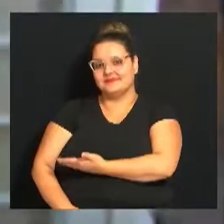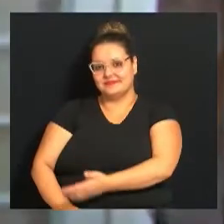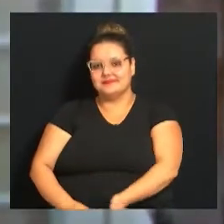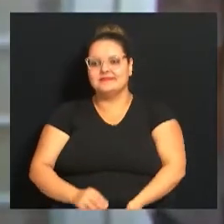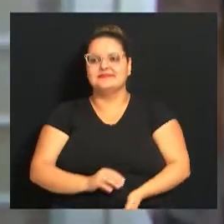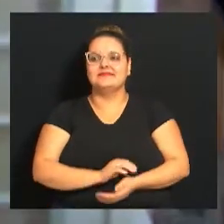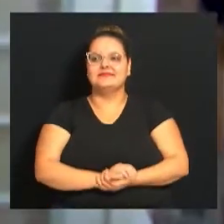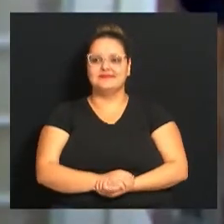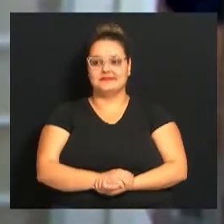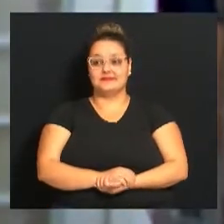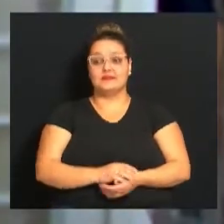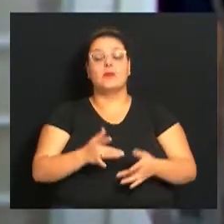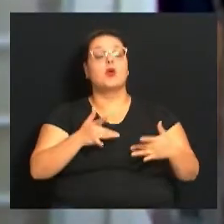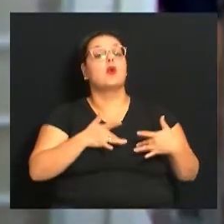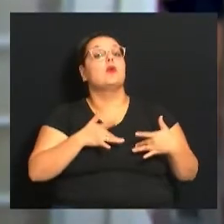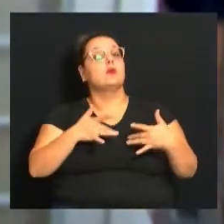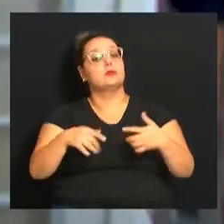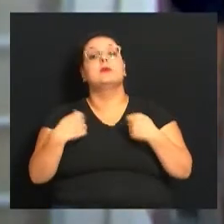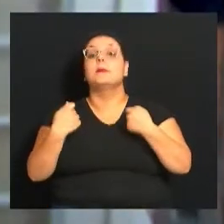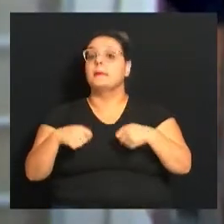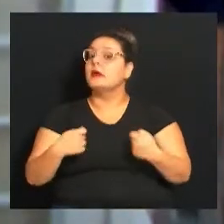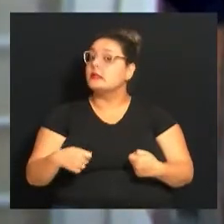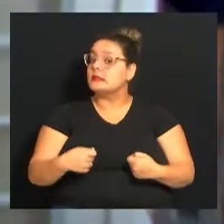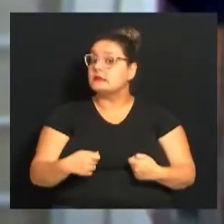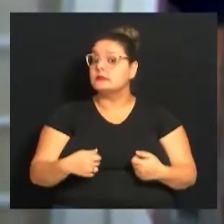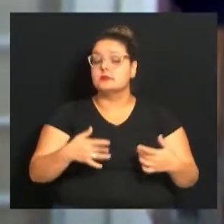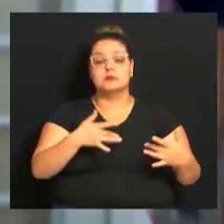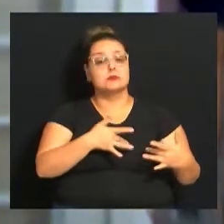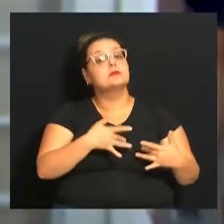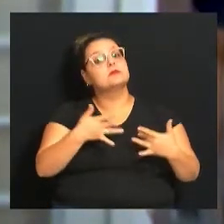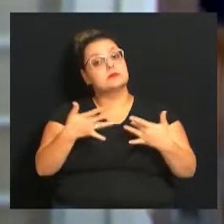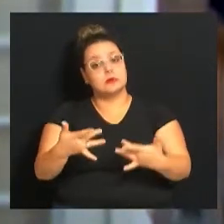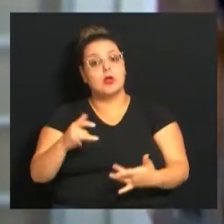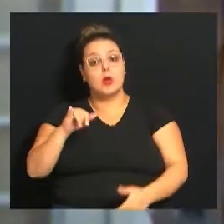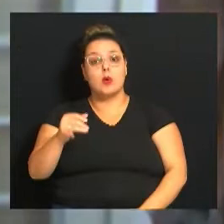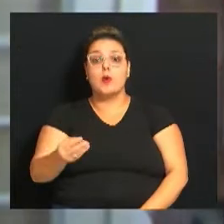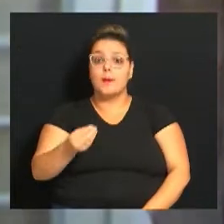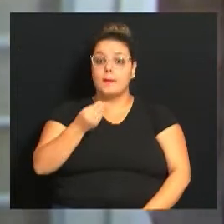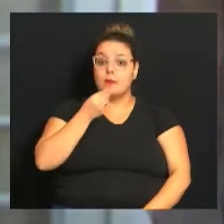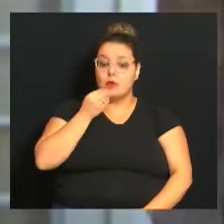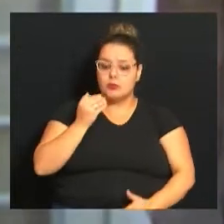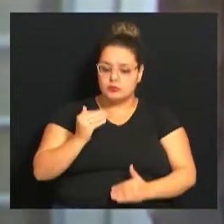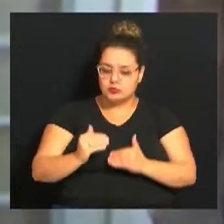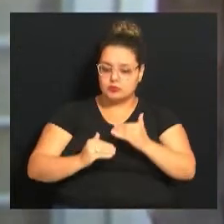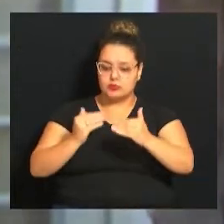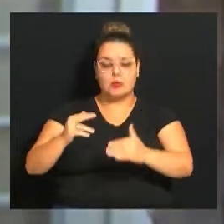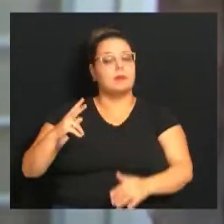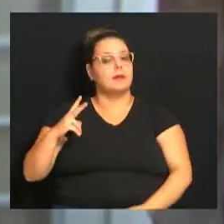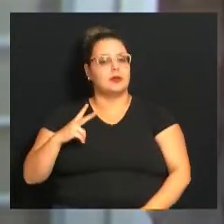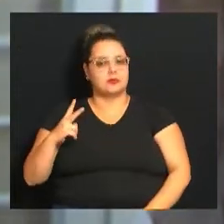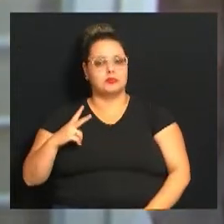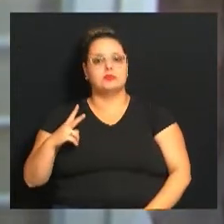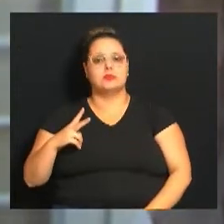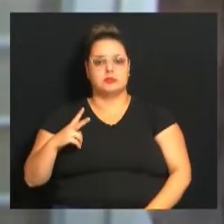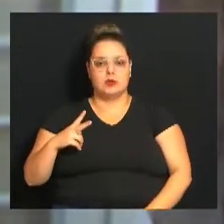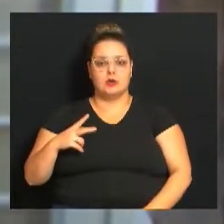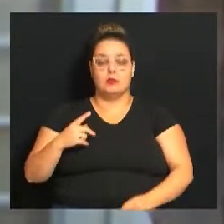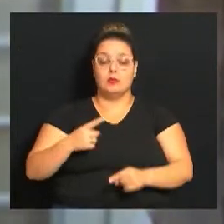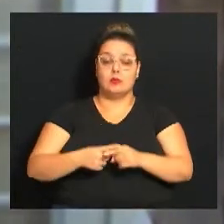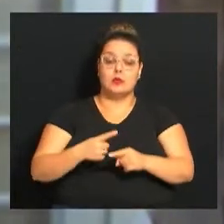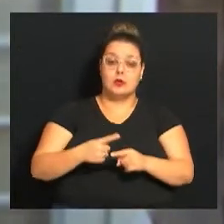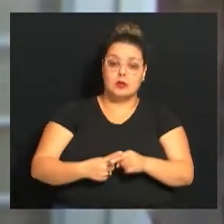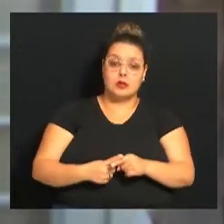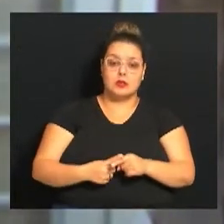O voluntariado, ele é uma oportunidade de crescimento, tanto pessoal, porque